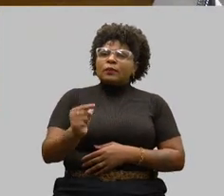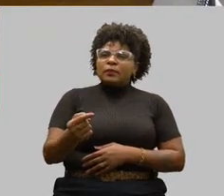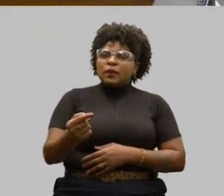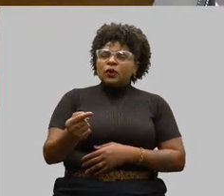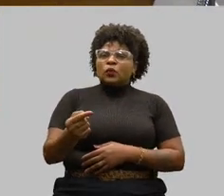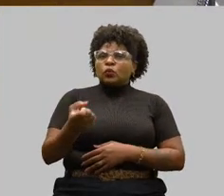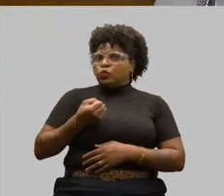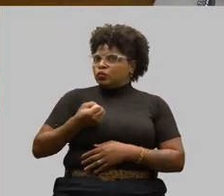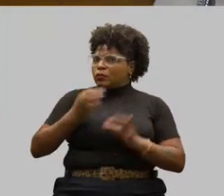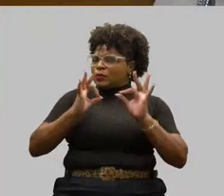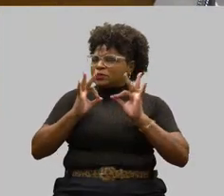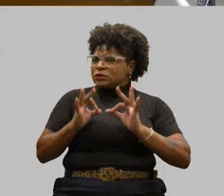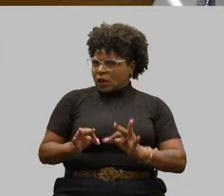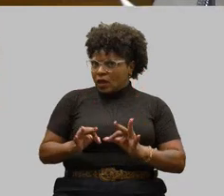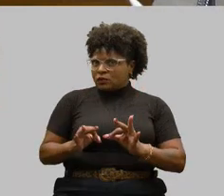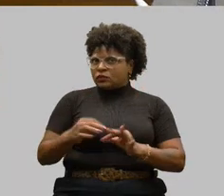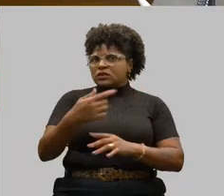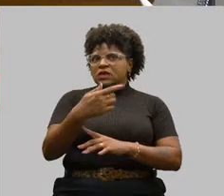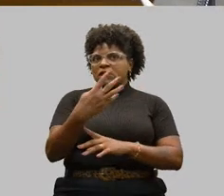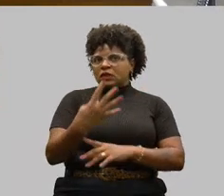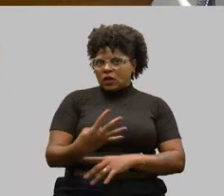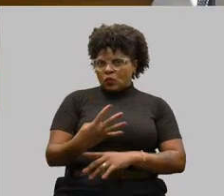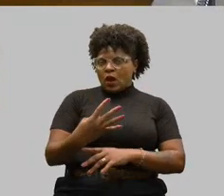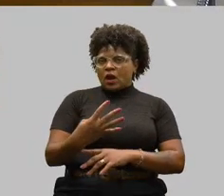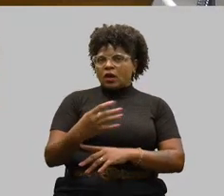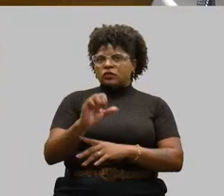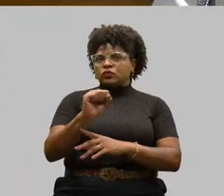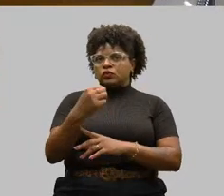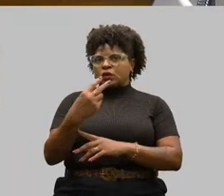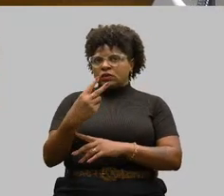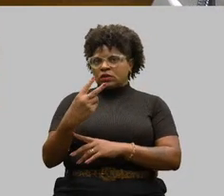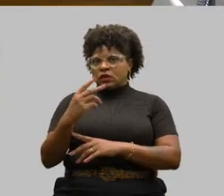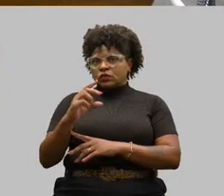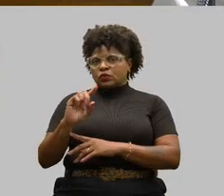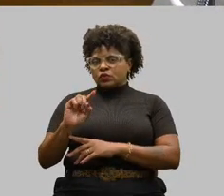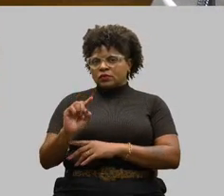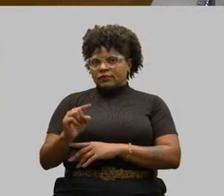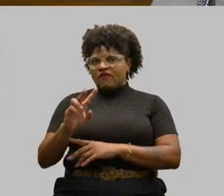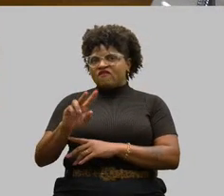certinho né a gente tem 74.082 vagas